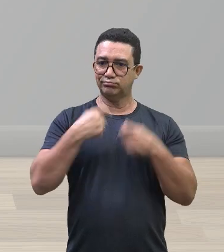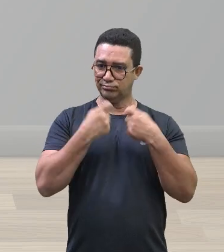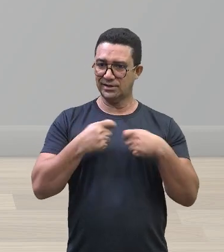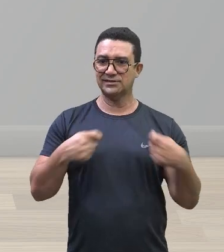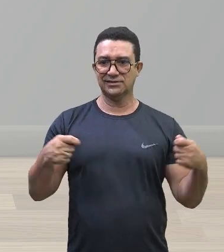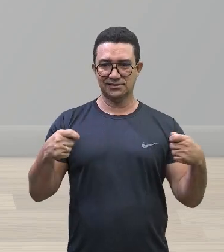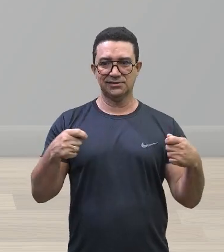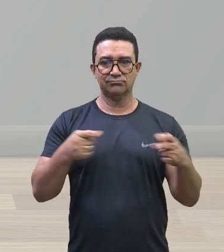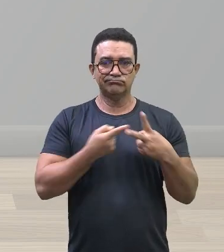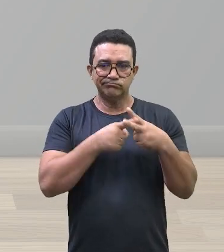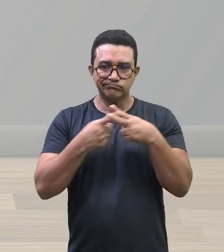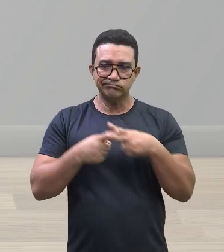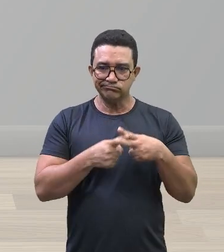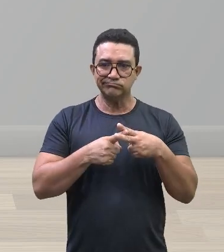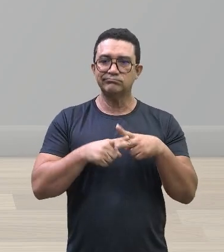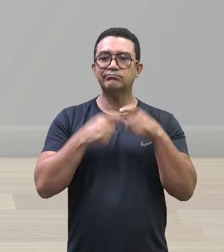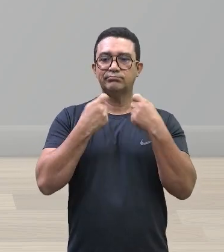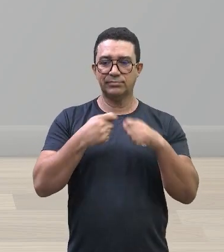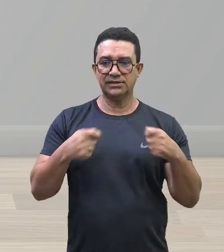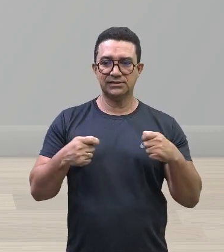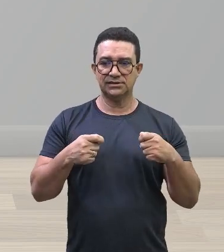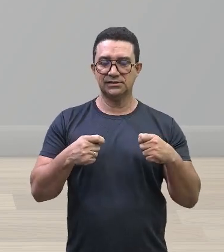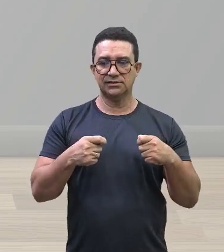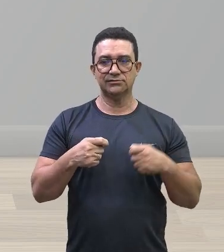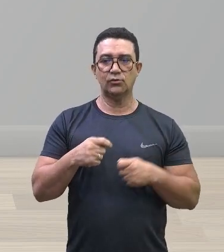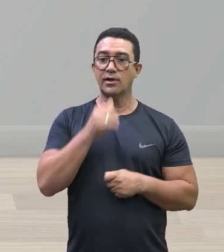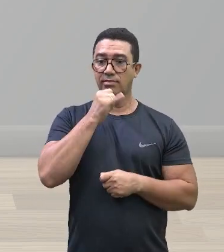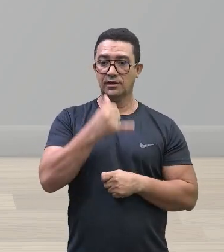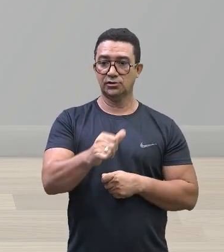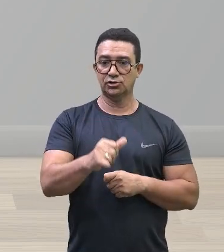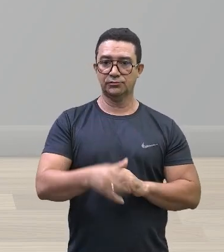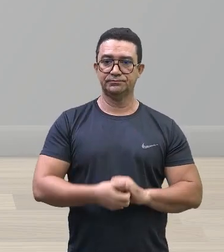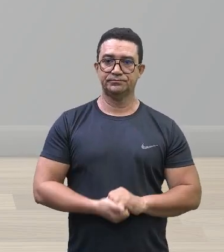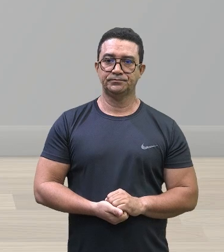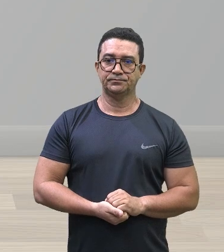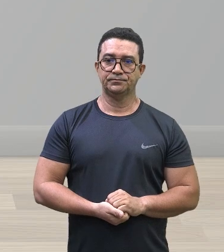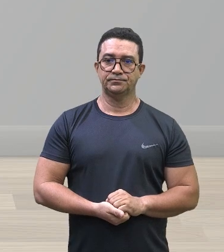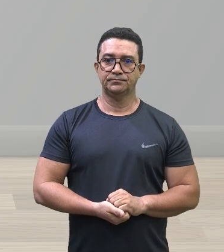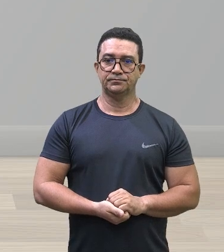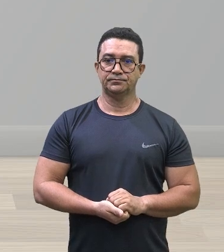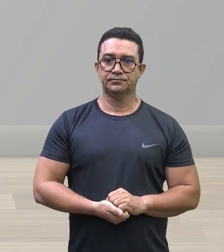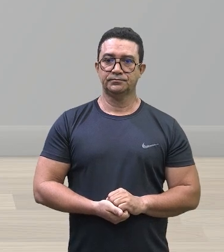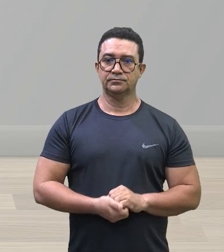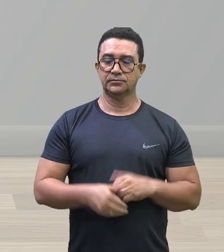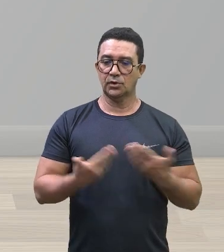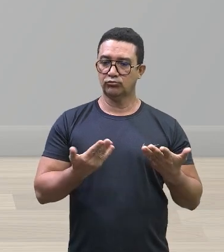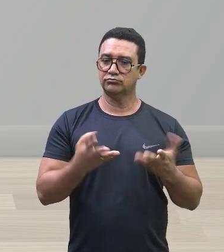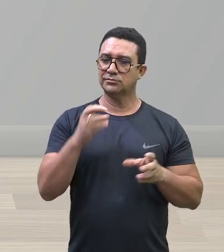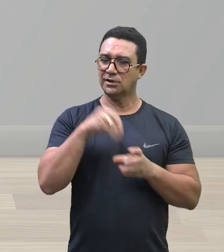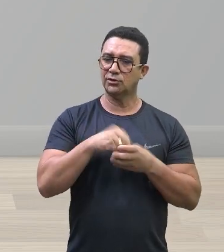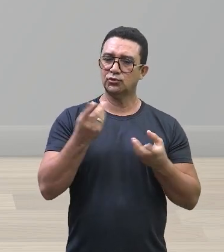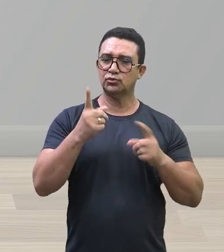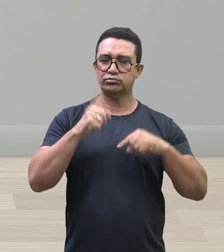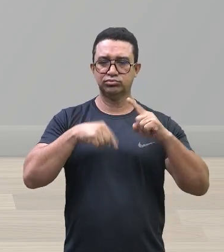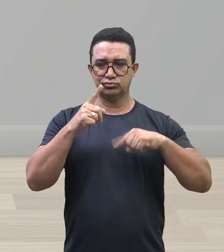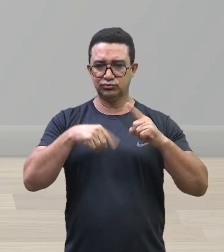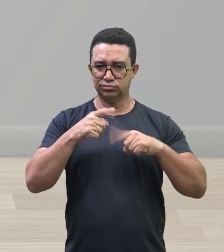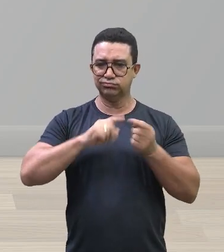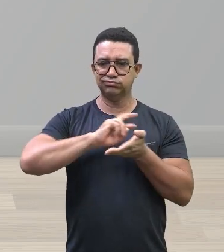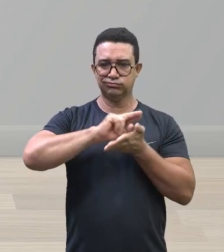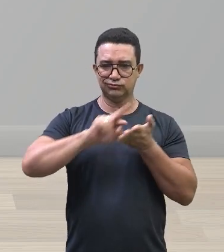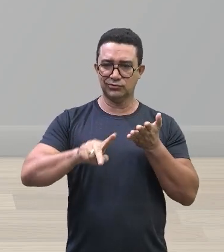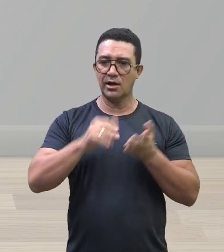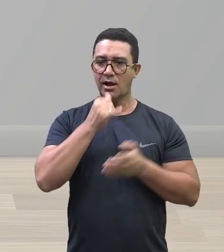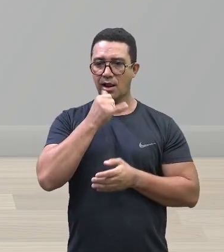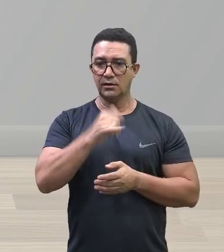não é mesmo? E aí a ideia da eficiência energética, ela se dá principalmente nos aparelhos, nos dispositivos, tá?